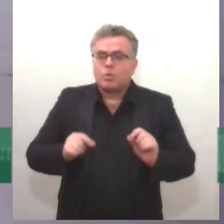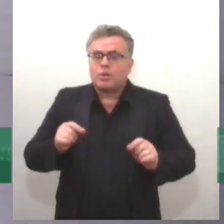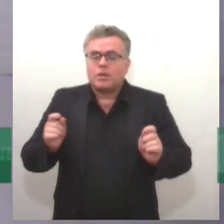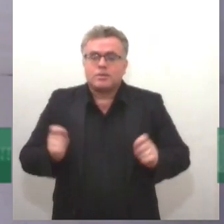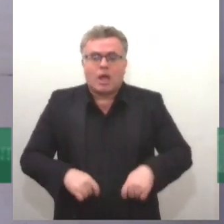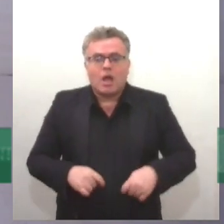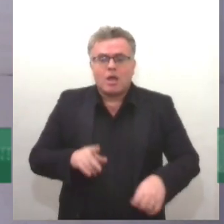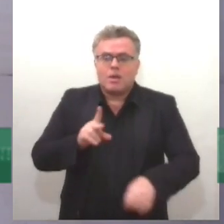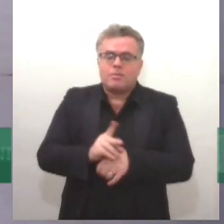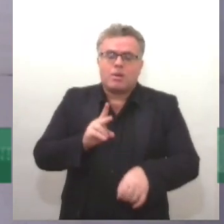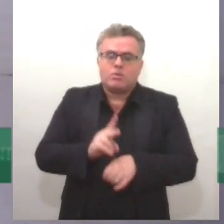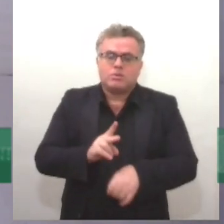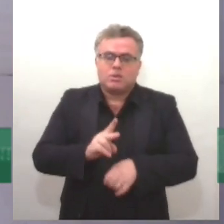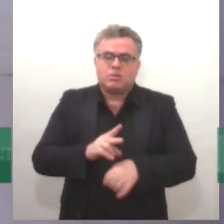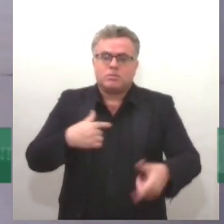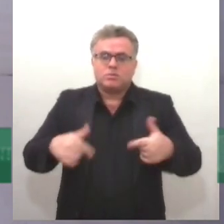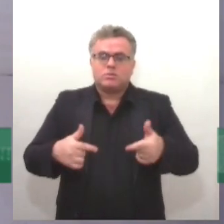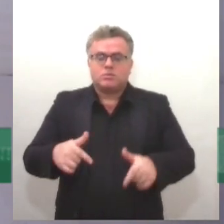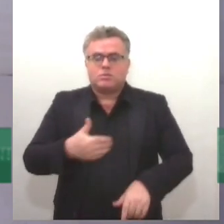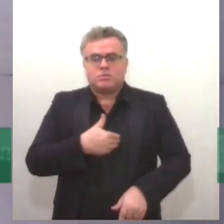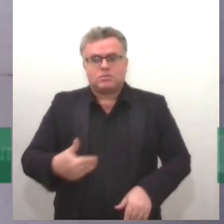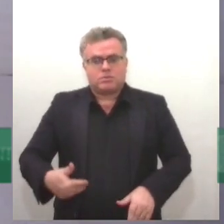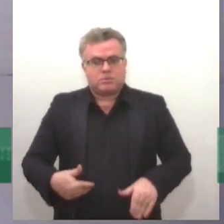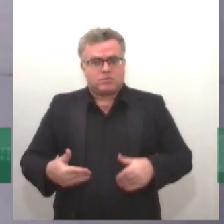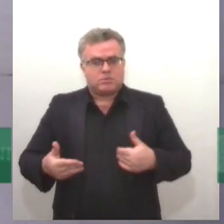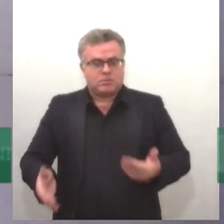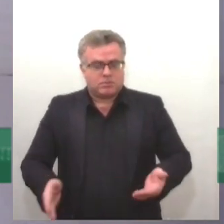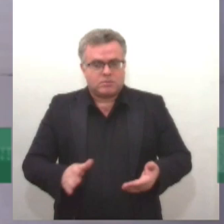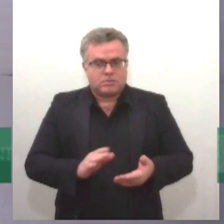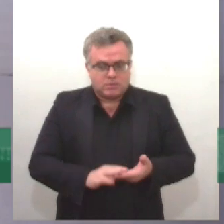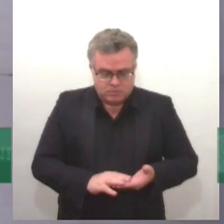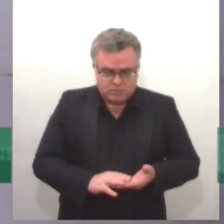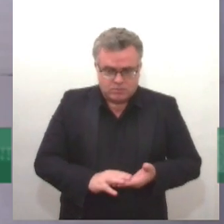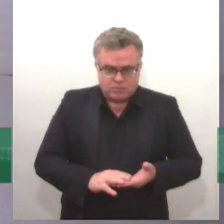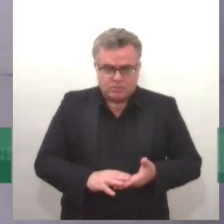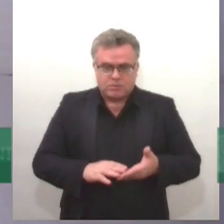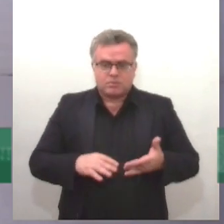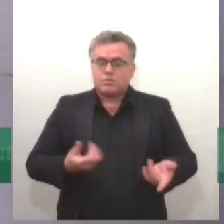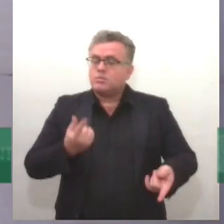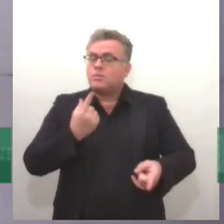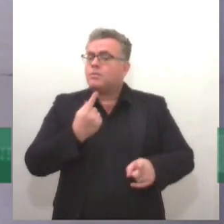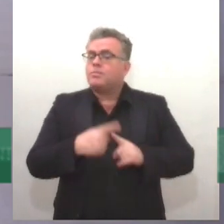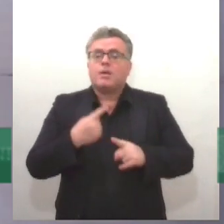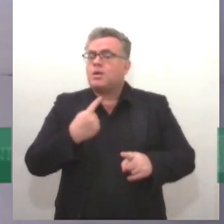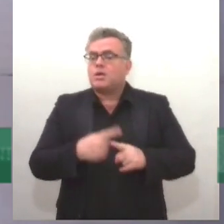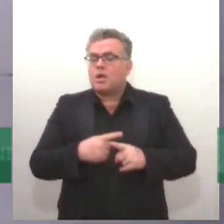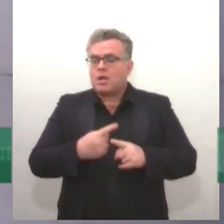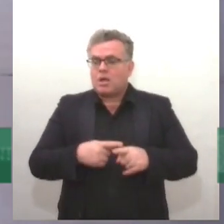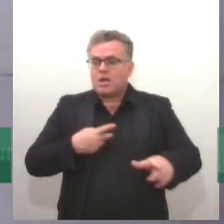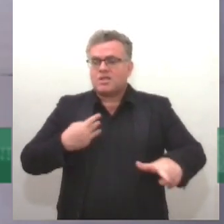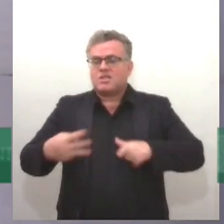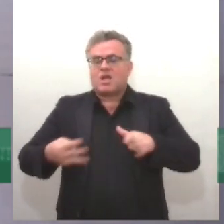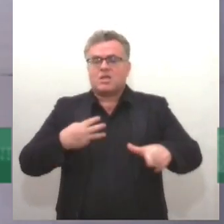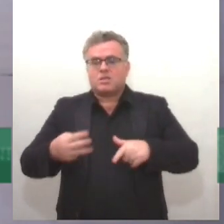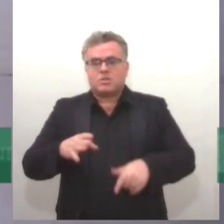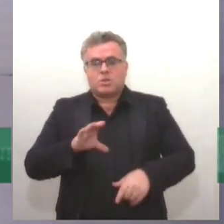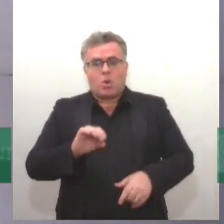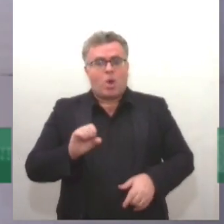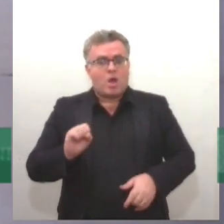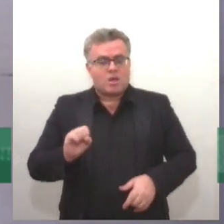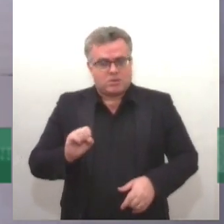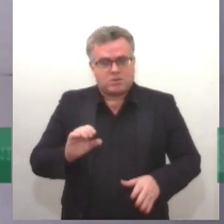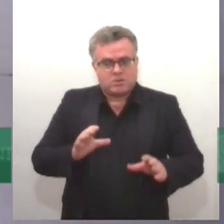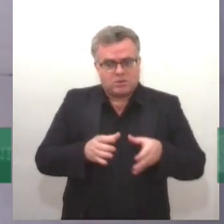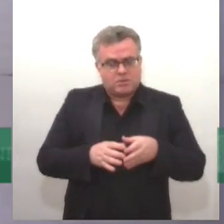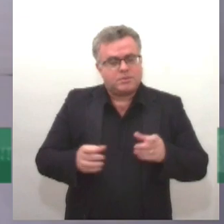serviços públicos? Ou, refazendo a pergunta, por que exatamente terceirização e OS para propor essa